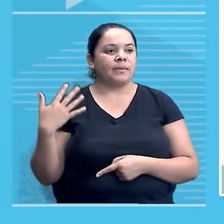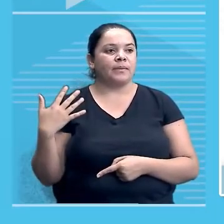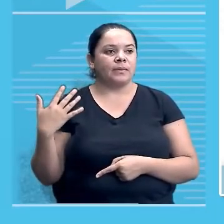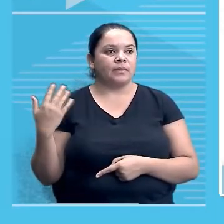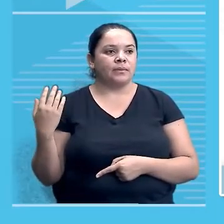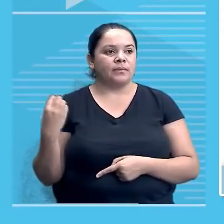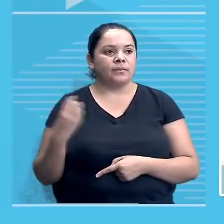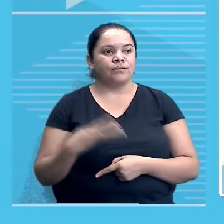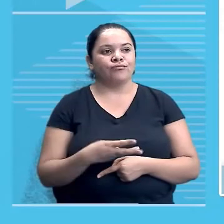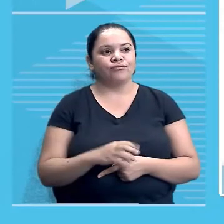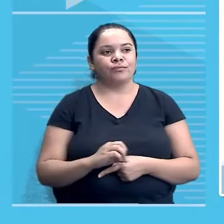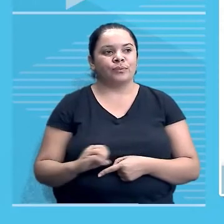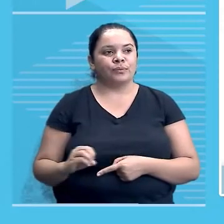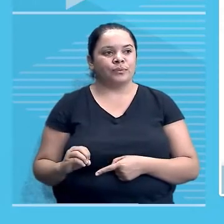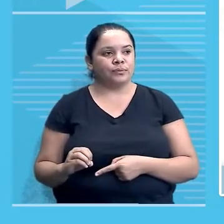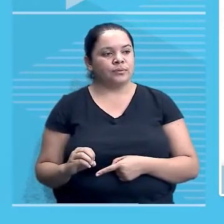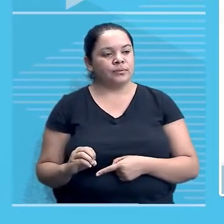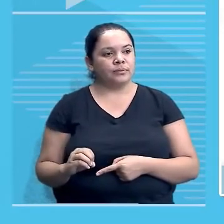300, né?